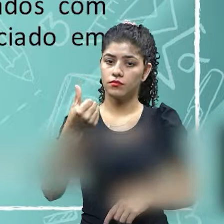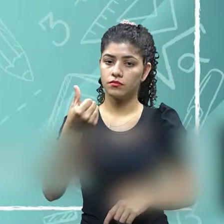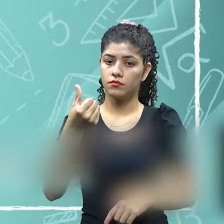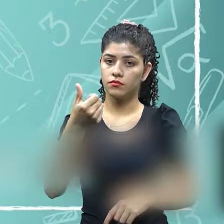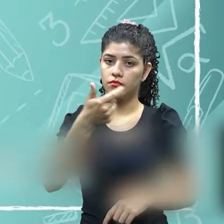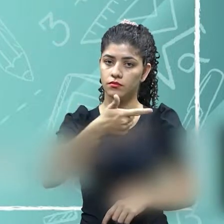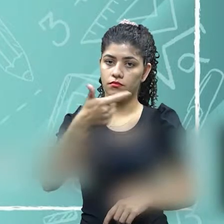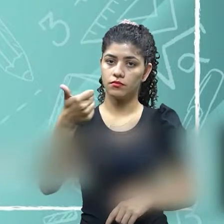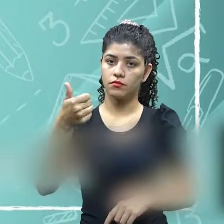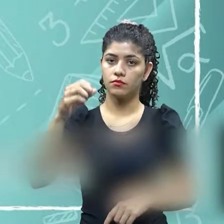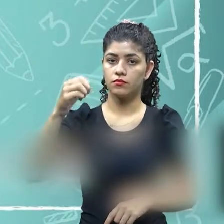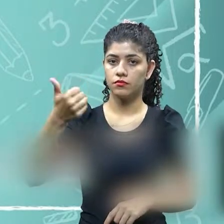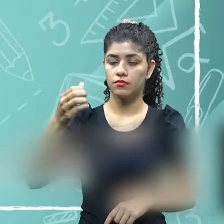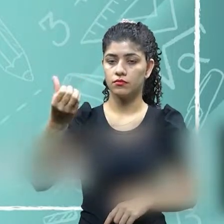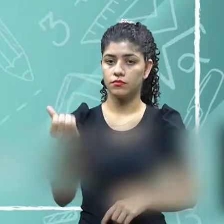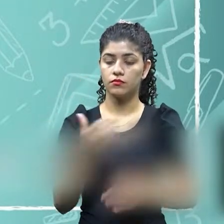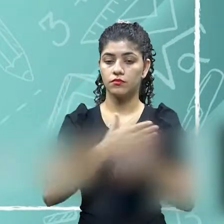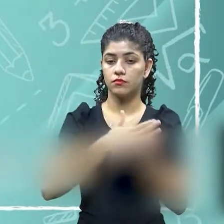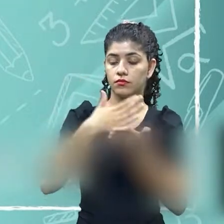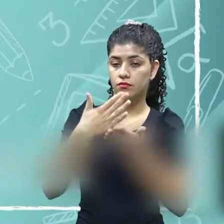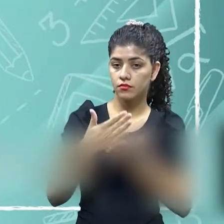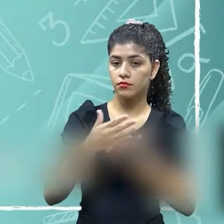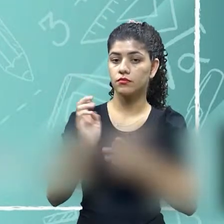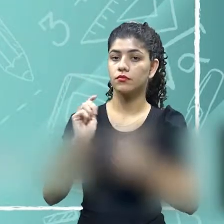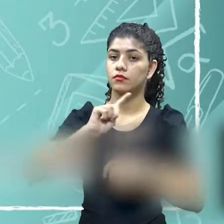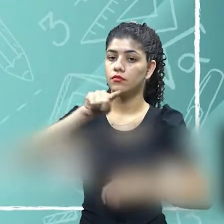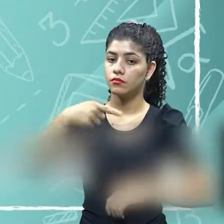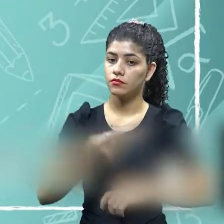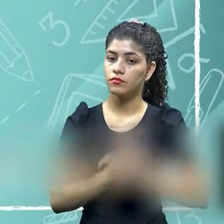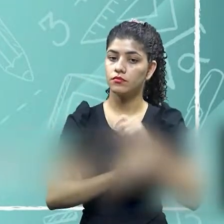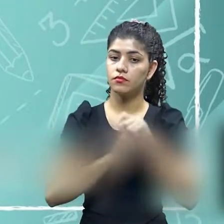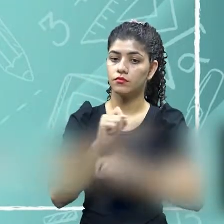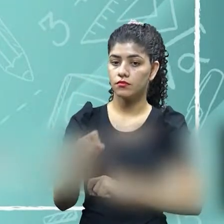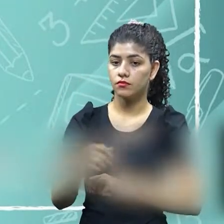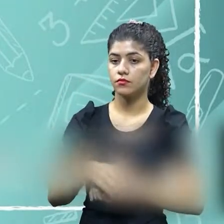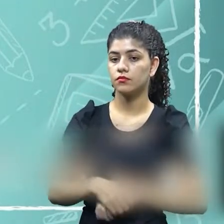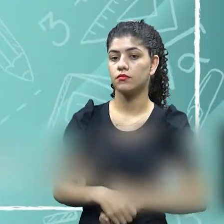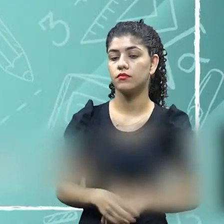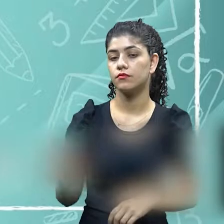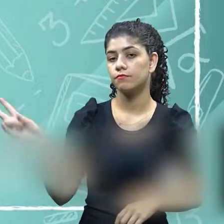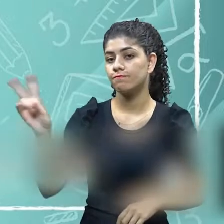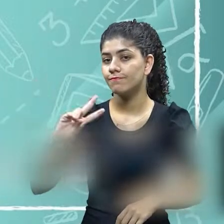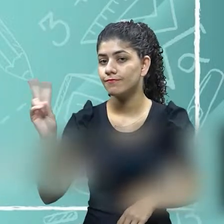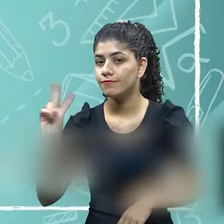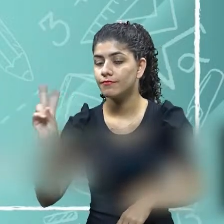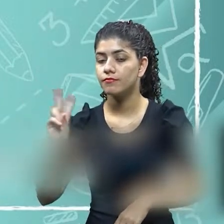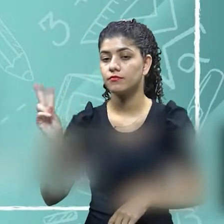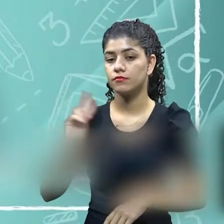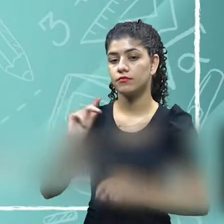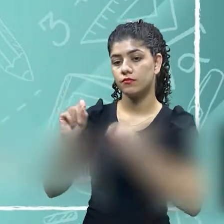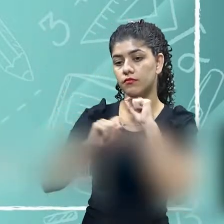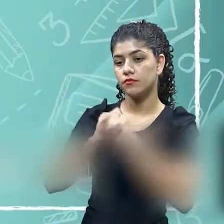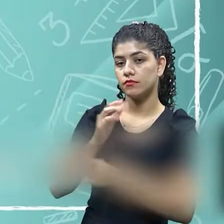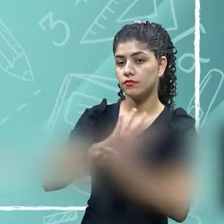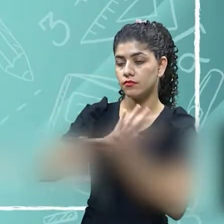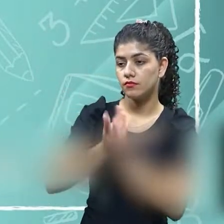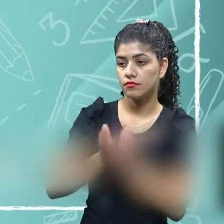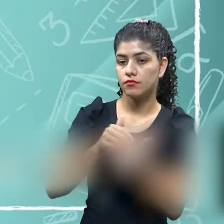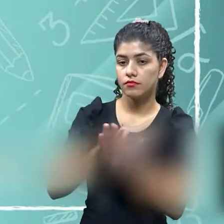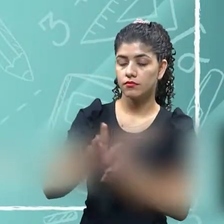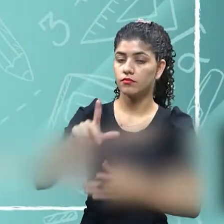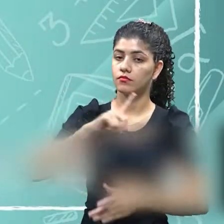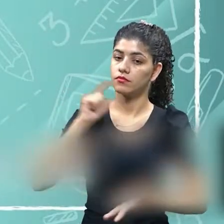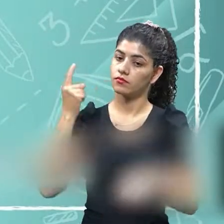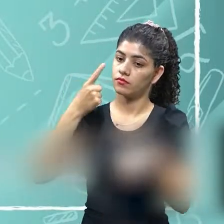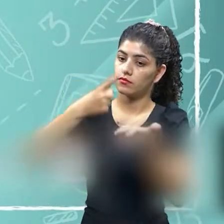adesão. Então observamos aqui os países que iniciaram depois a adesão da Venezuela, só que dentro dessa zona de livre comércio tem